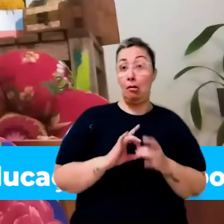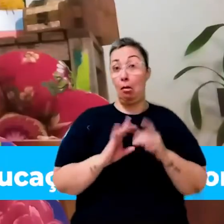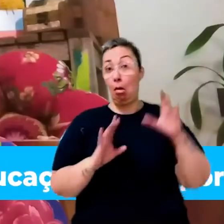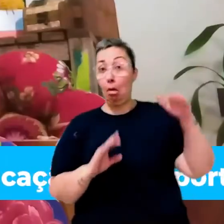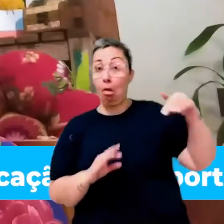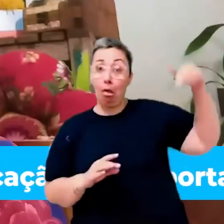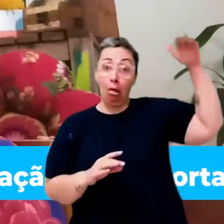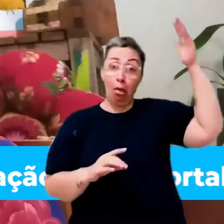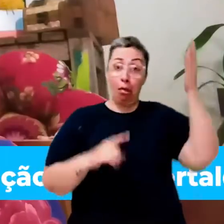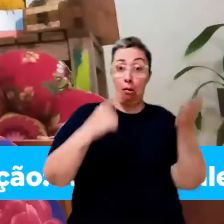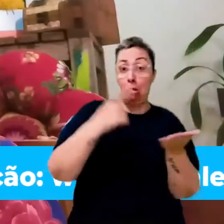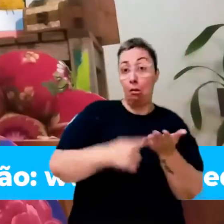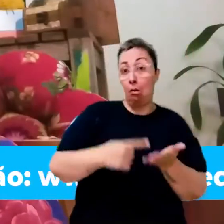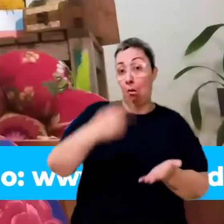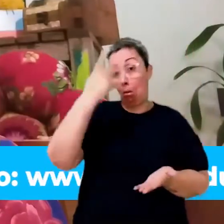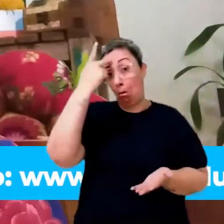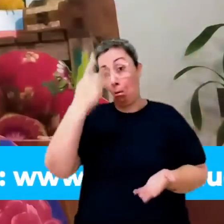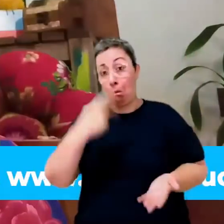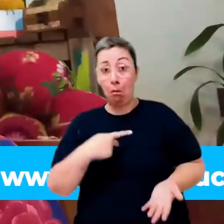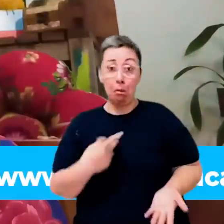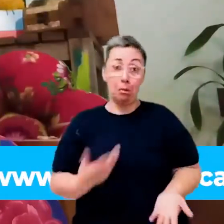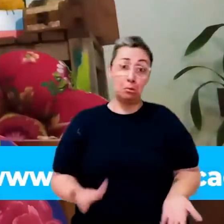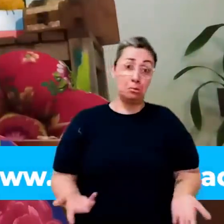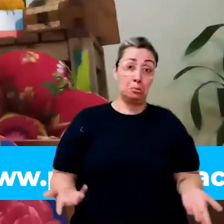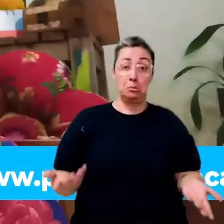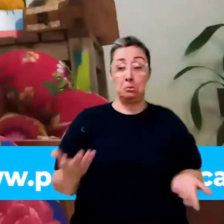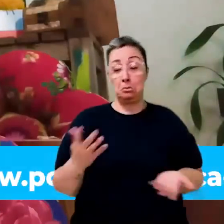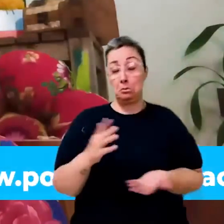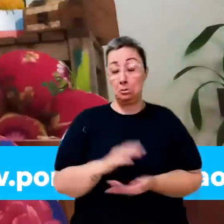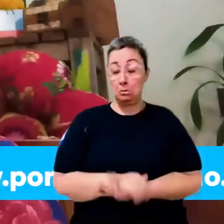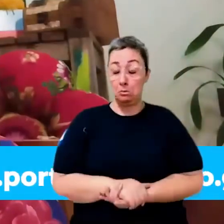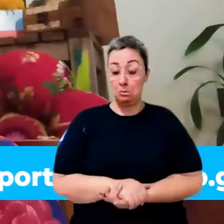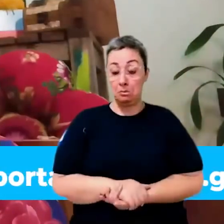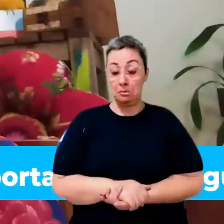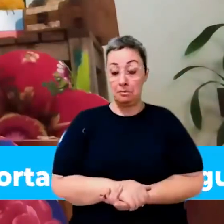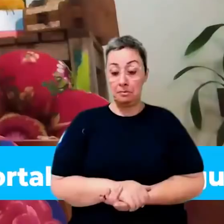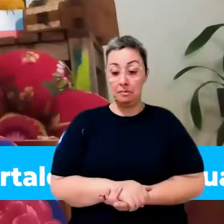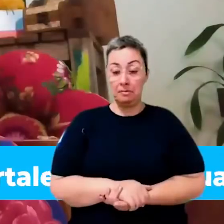livre, decidir tudo sozinha.